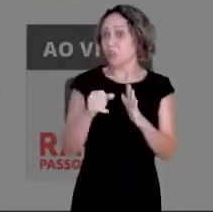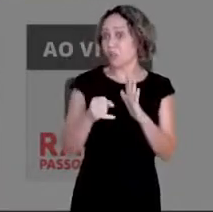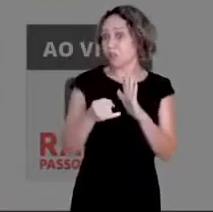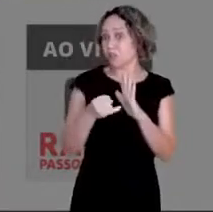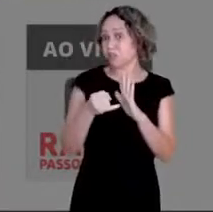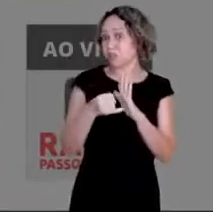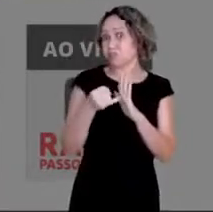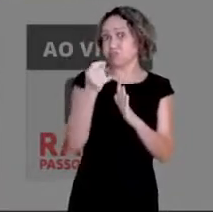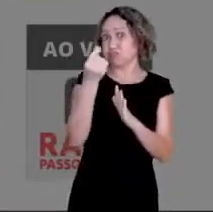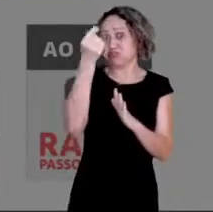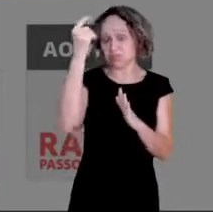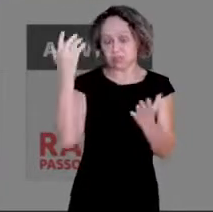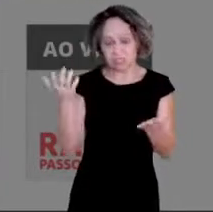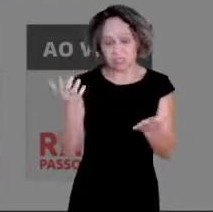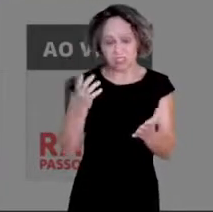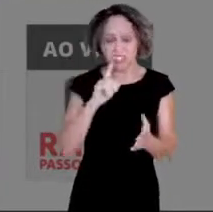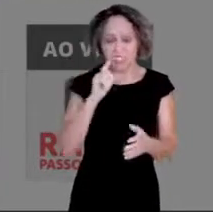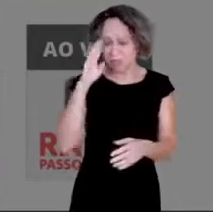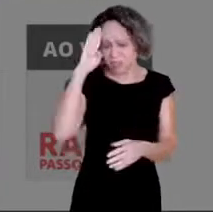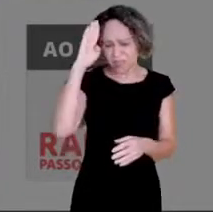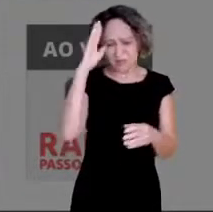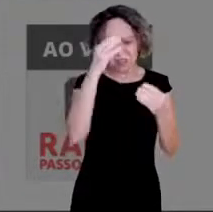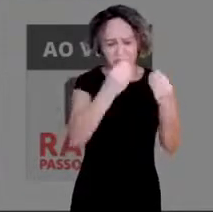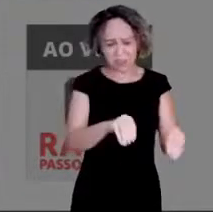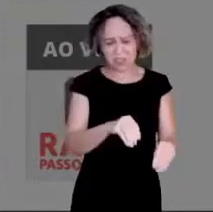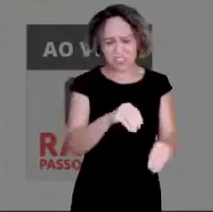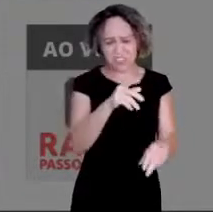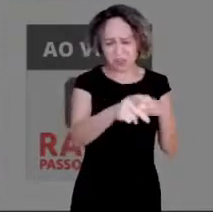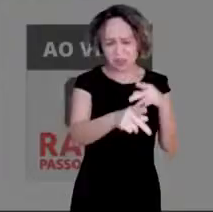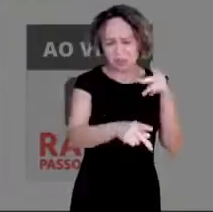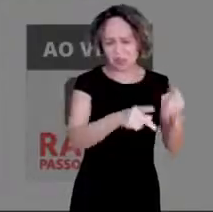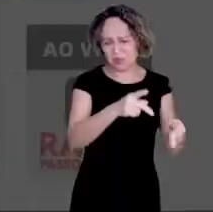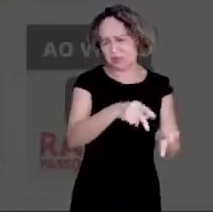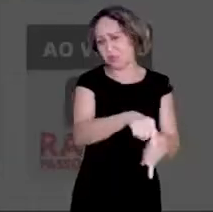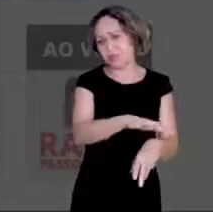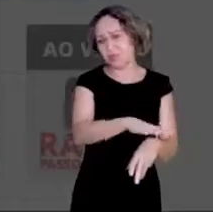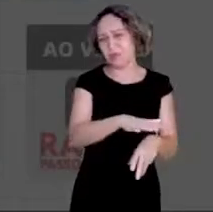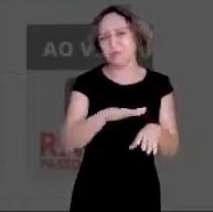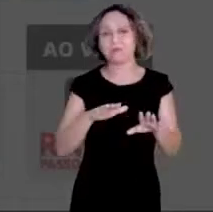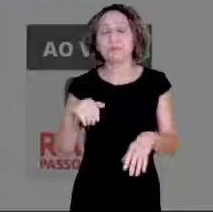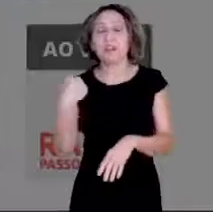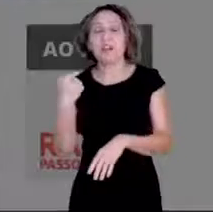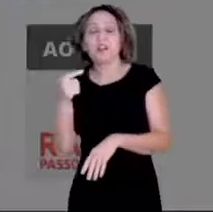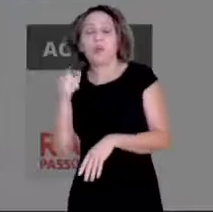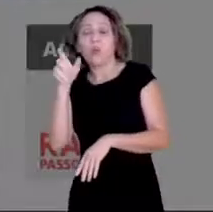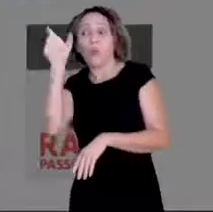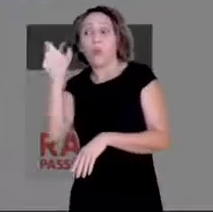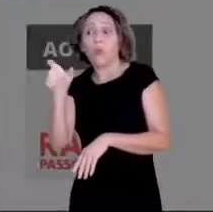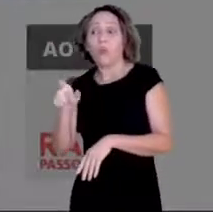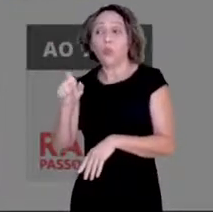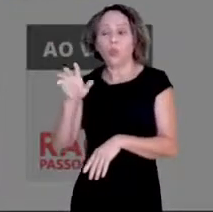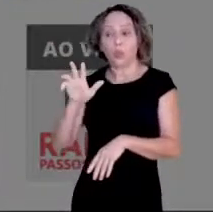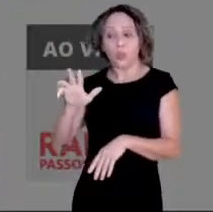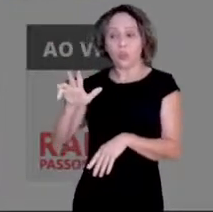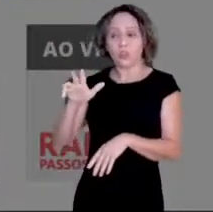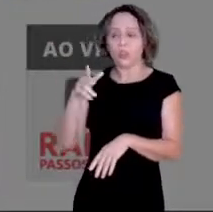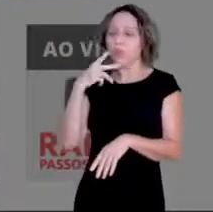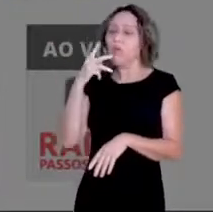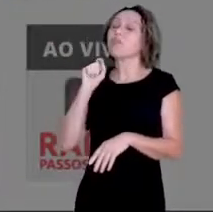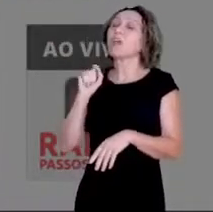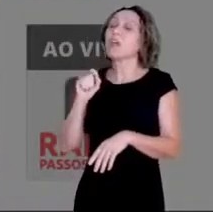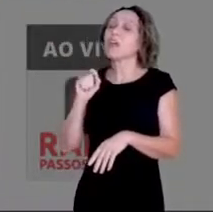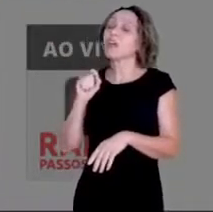nesse assunto da fome, hoje ficou caro para todo mundo. Eu tenho conversado muito com pequenos